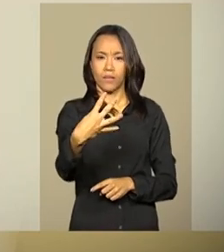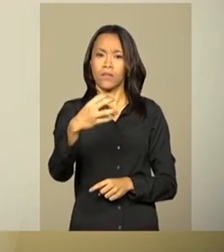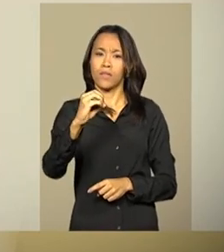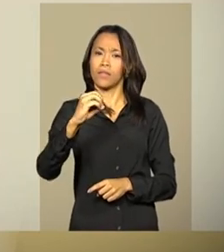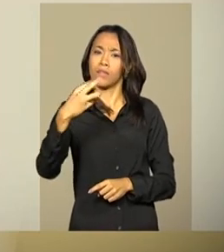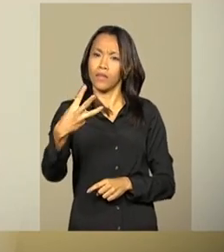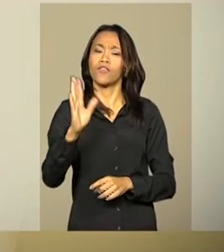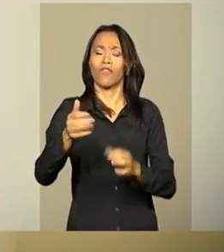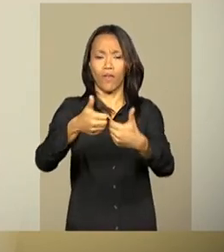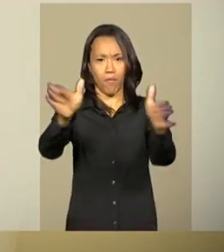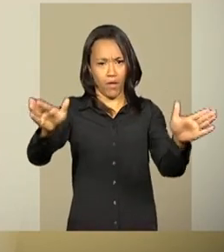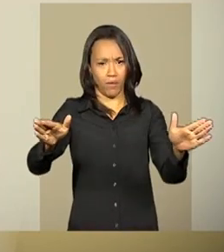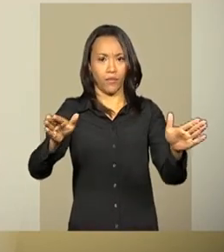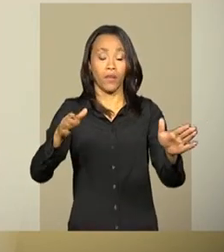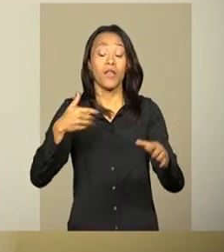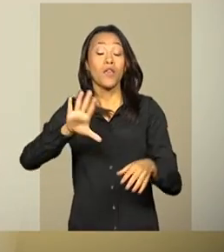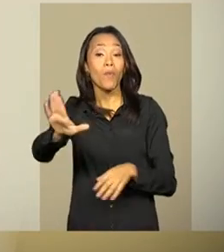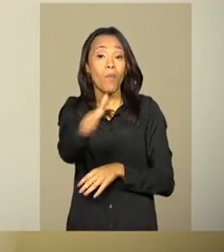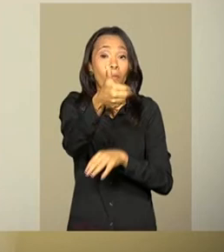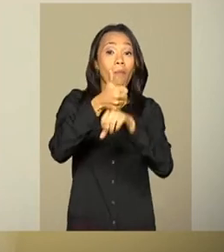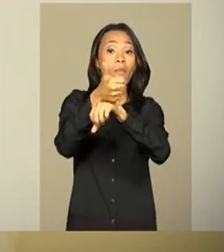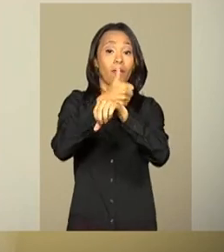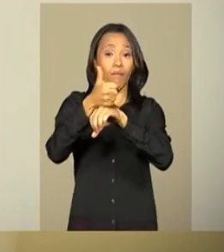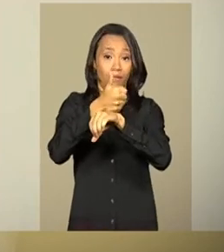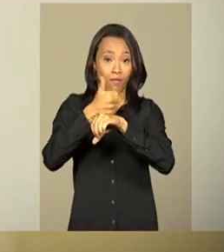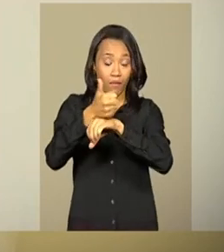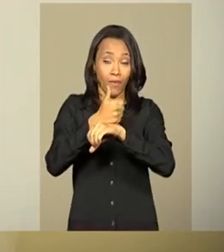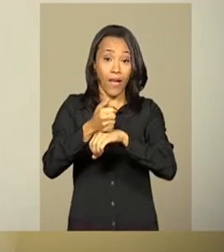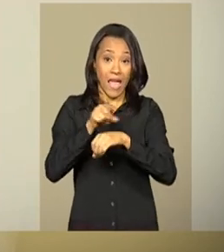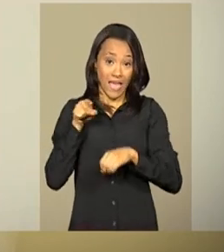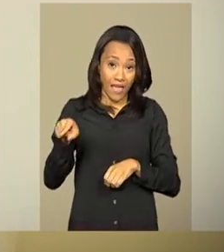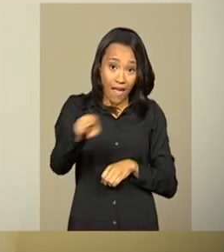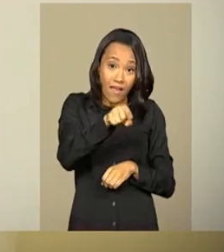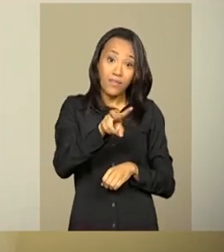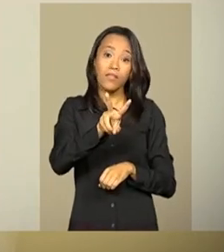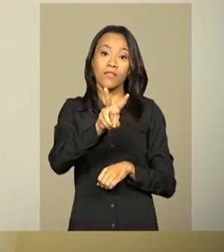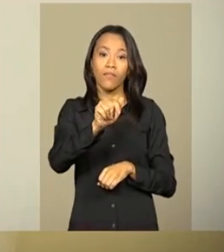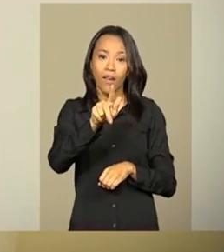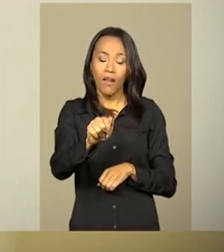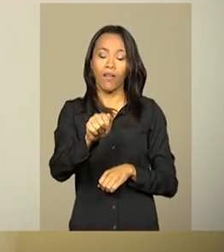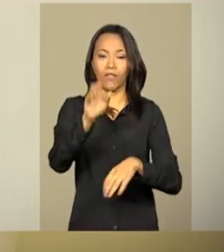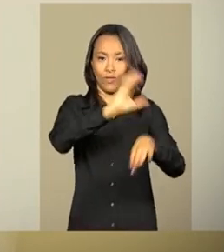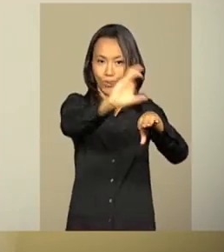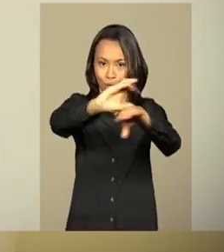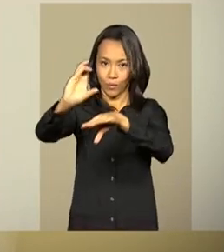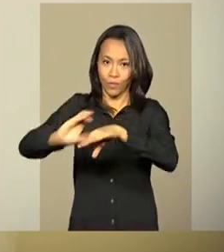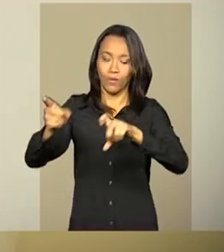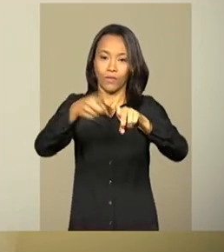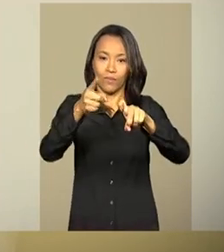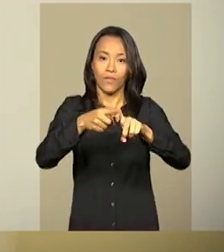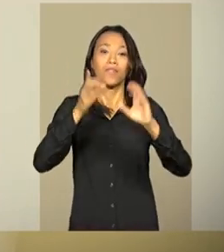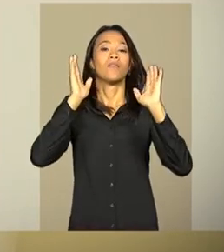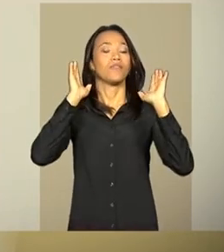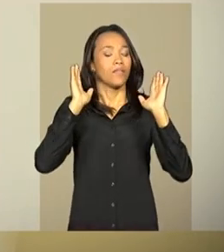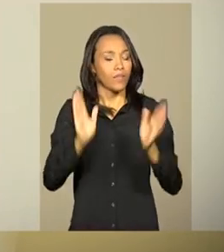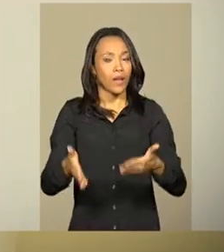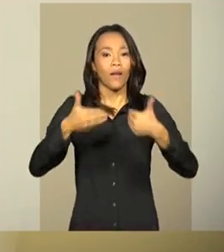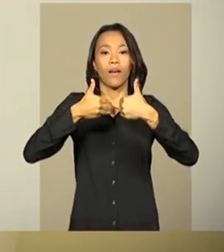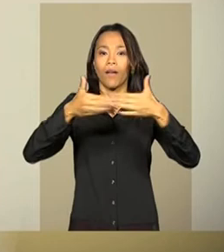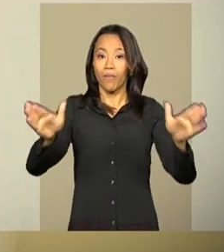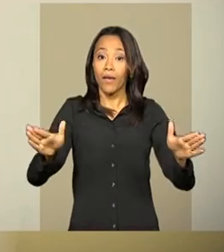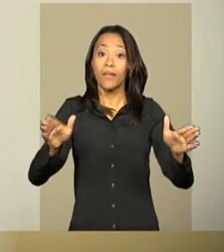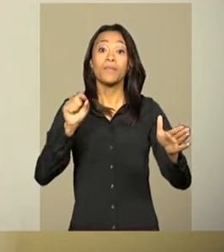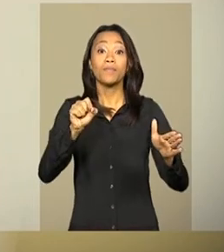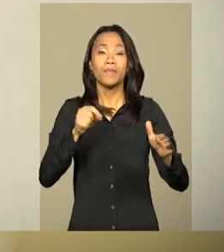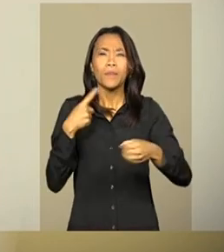já foram abertas e o melhor de tudo Luciano é que essas vagas esses cursos de medicina estão sendo abertos